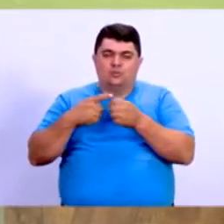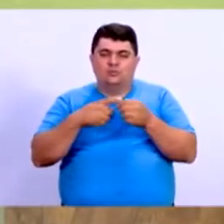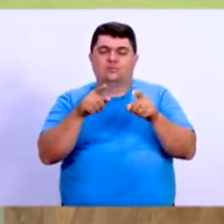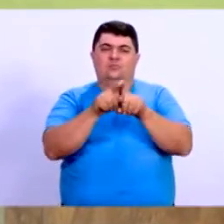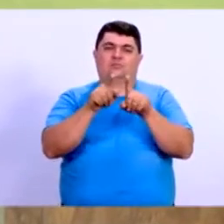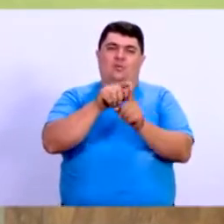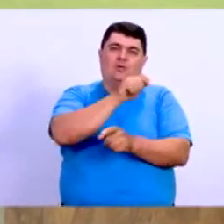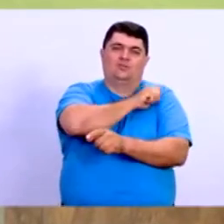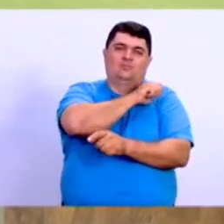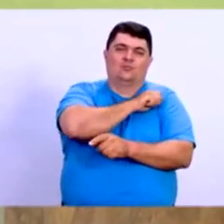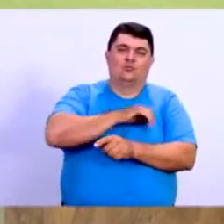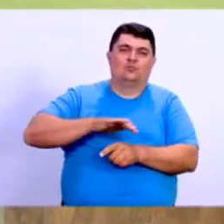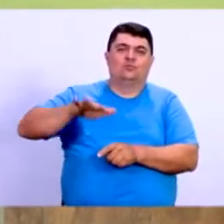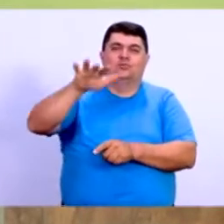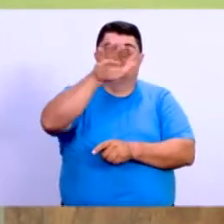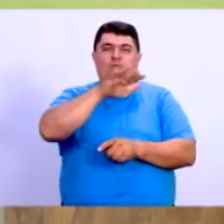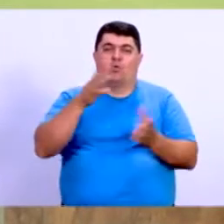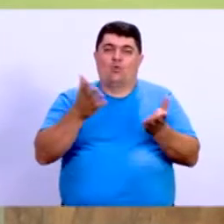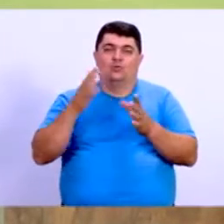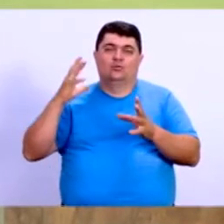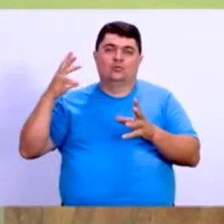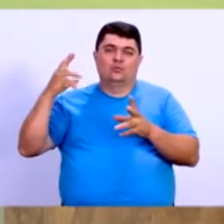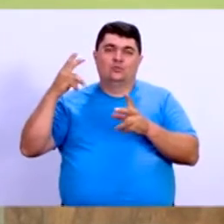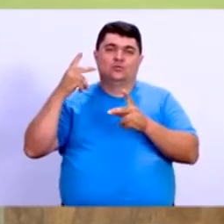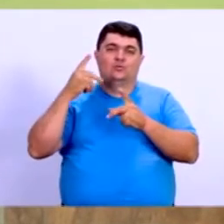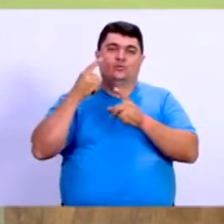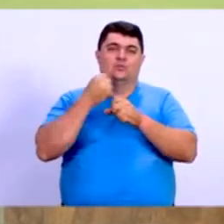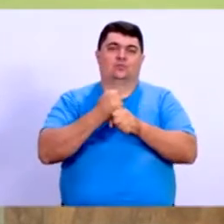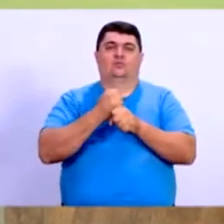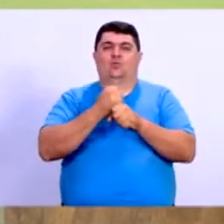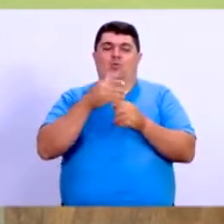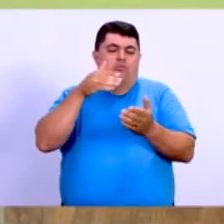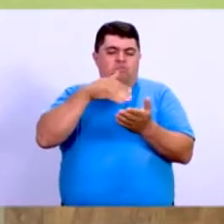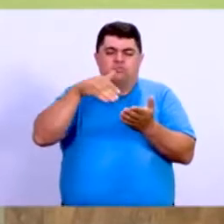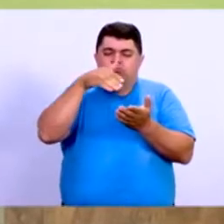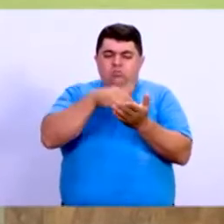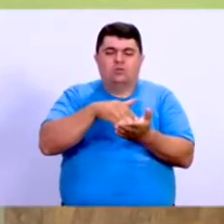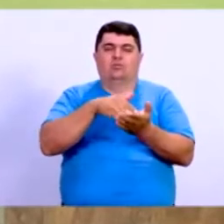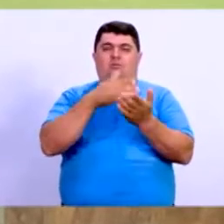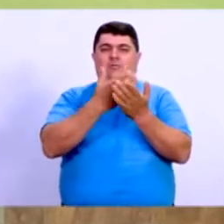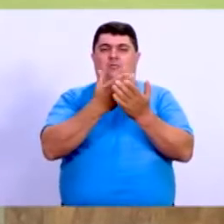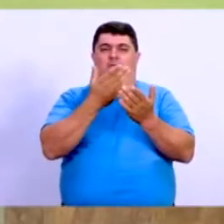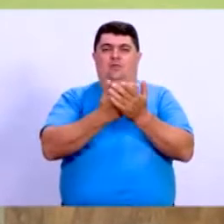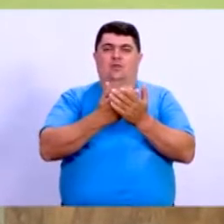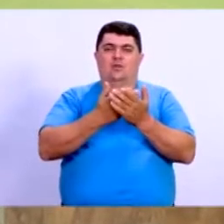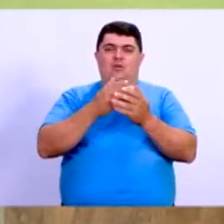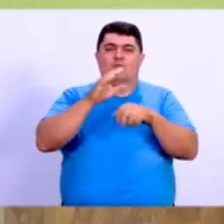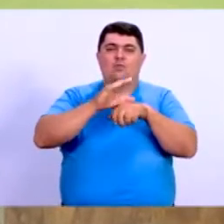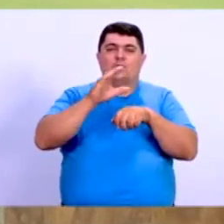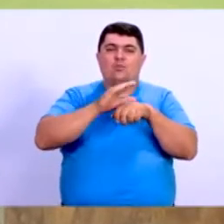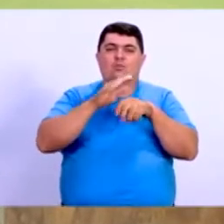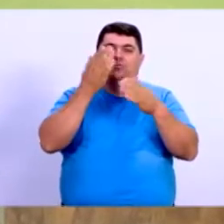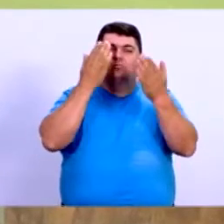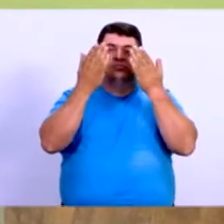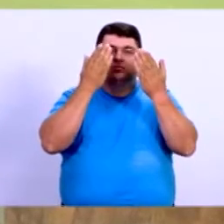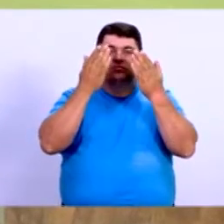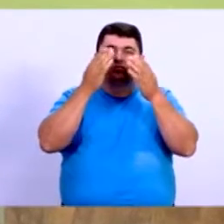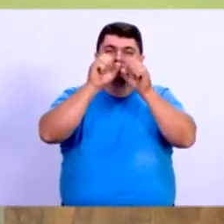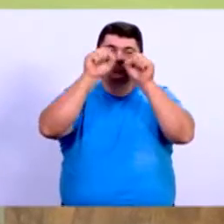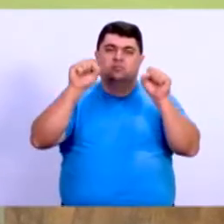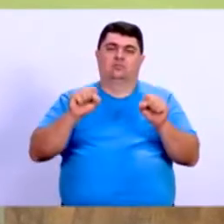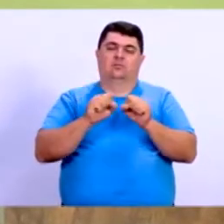os alunos. Vamos para a nossa revisão hoje, na nossa última aula do curso de análise. E quero aproveitar